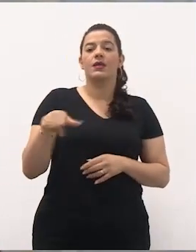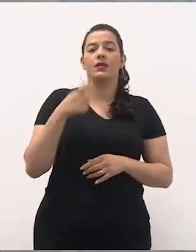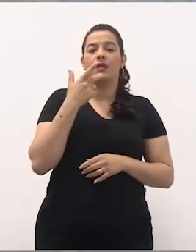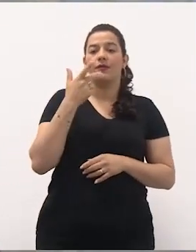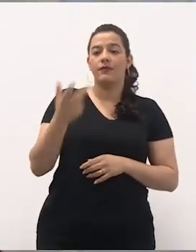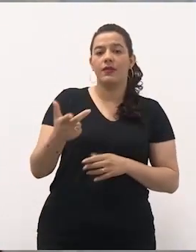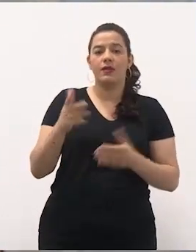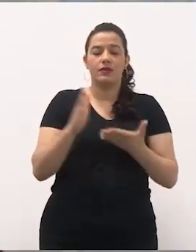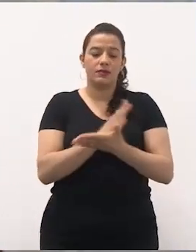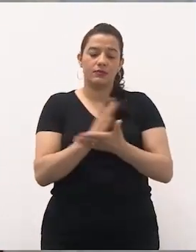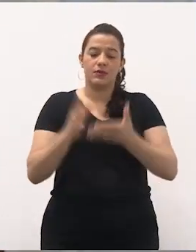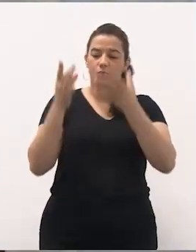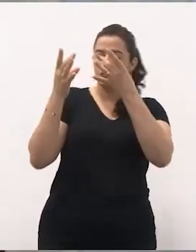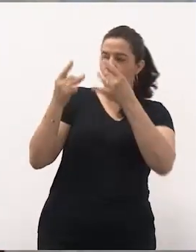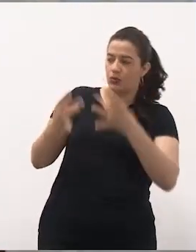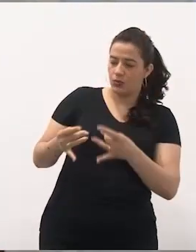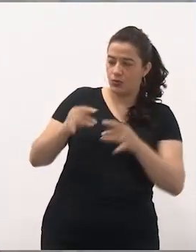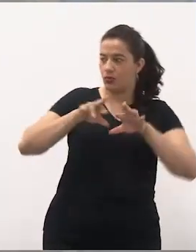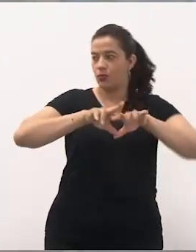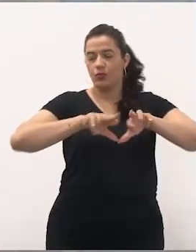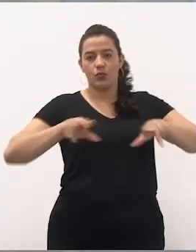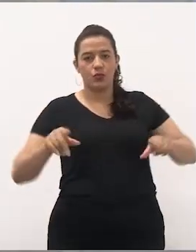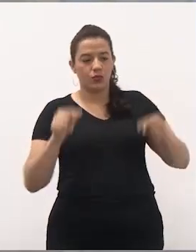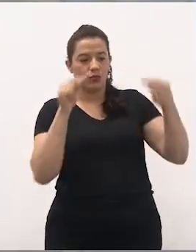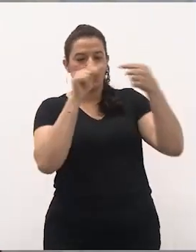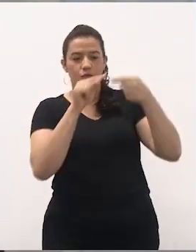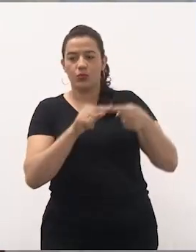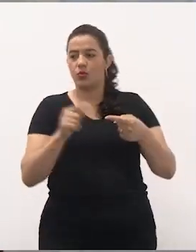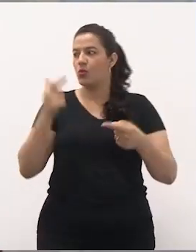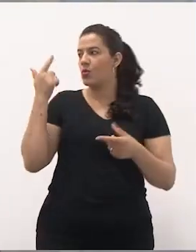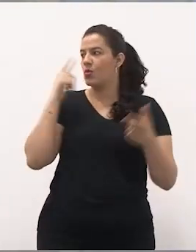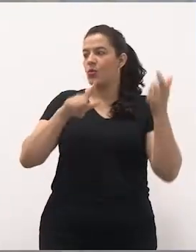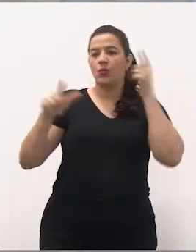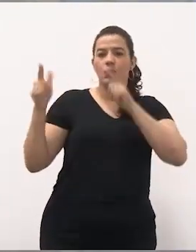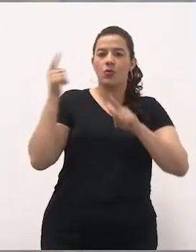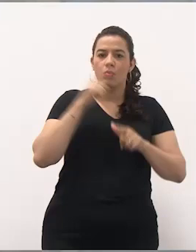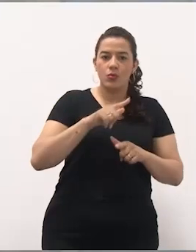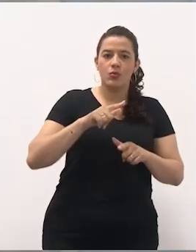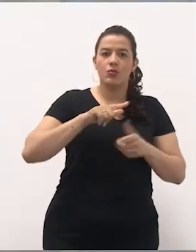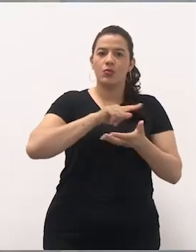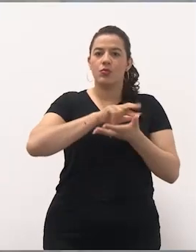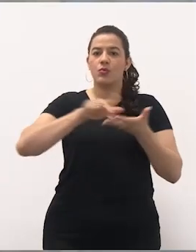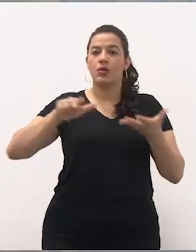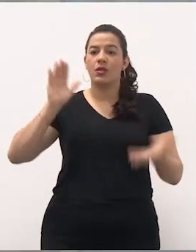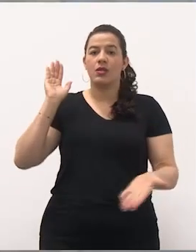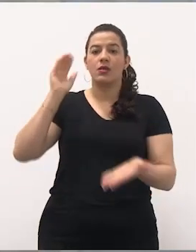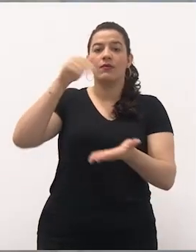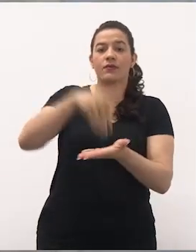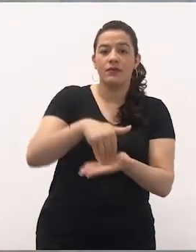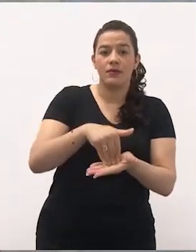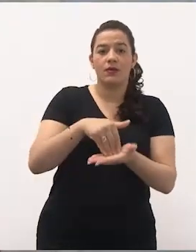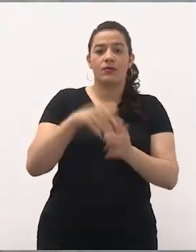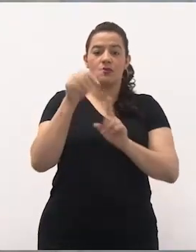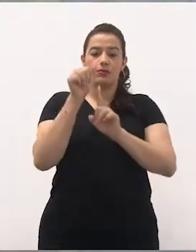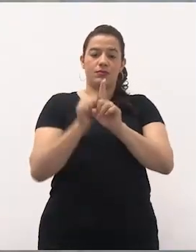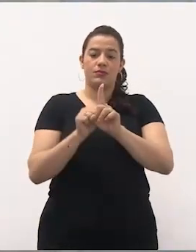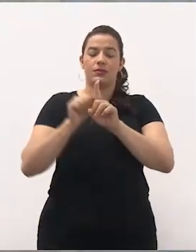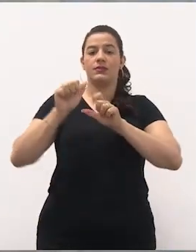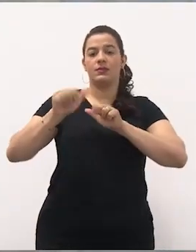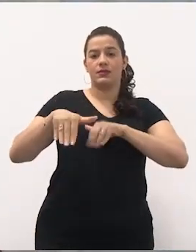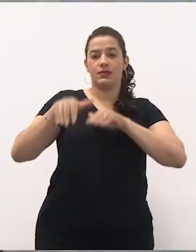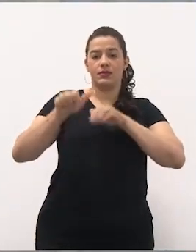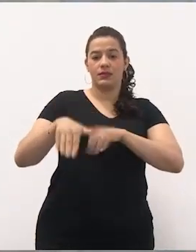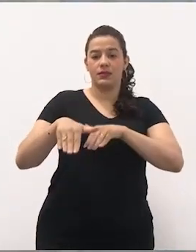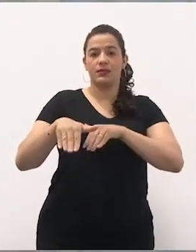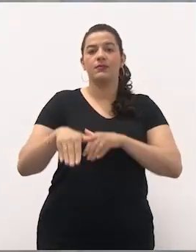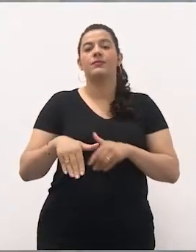alguns pontos do cronograma, né, daquilo que vai acontecer aí até o final do mês de setembro,